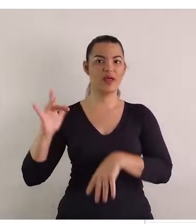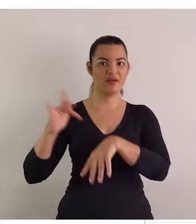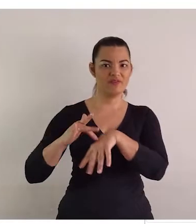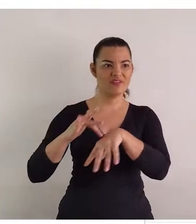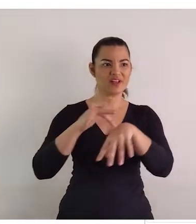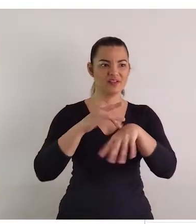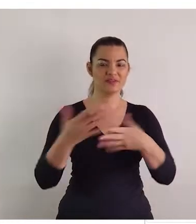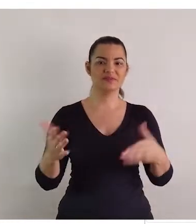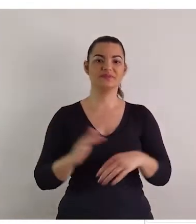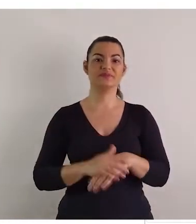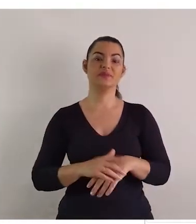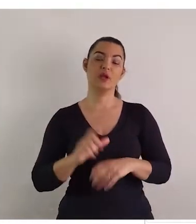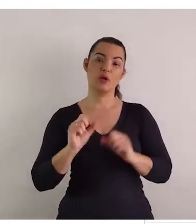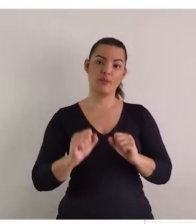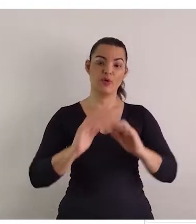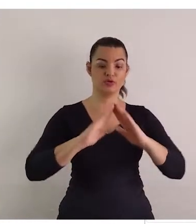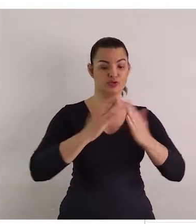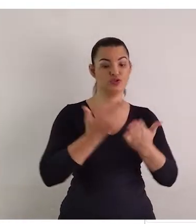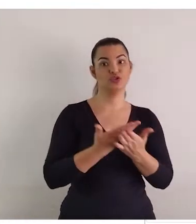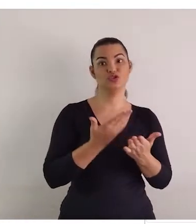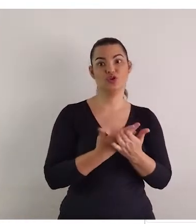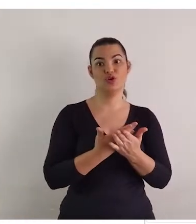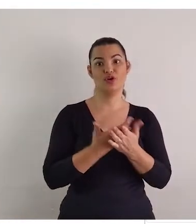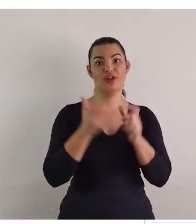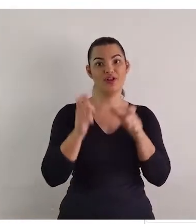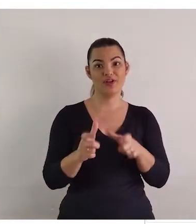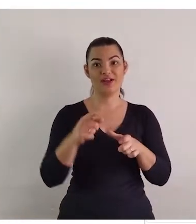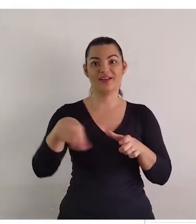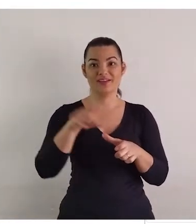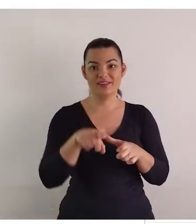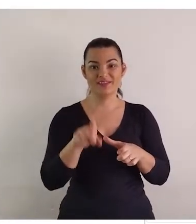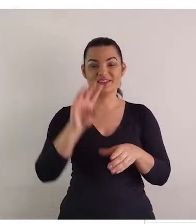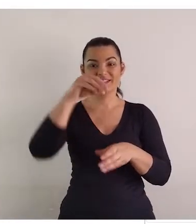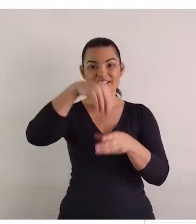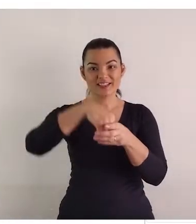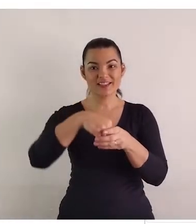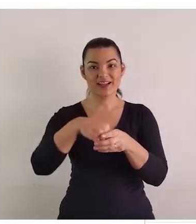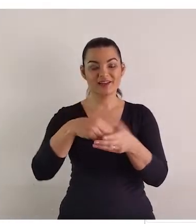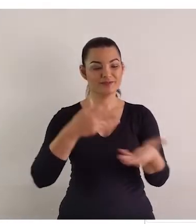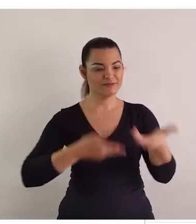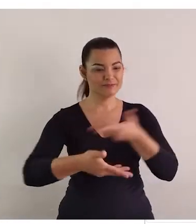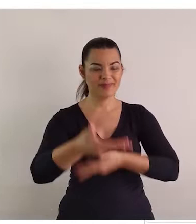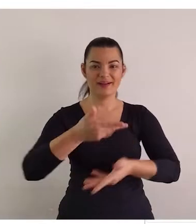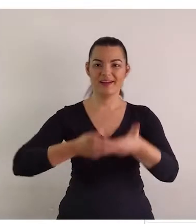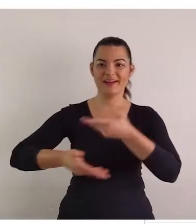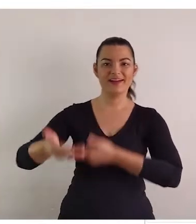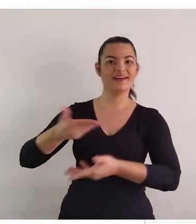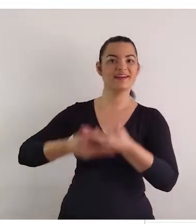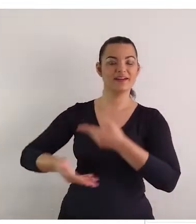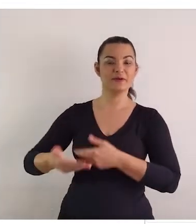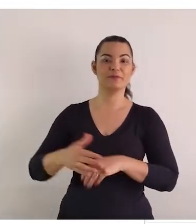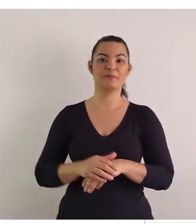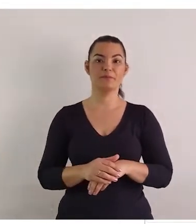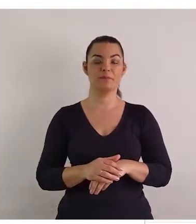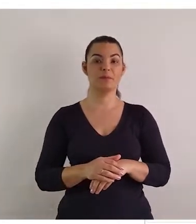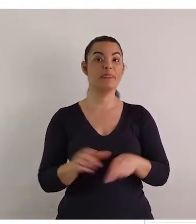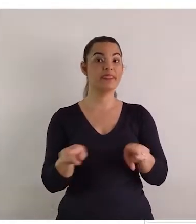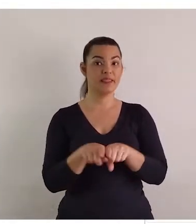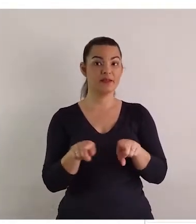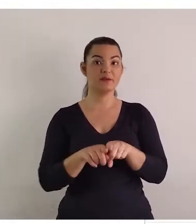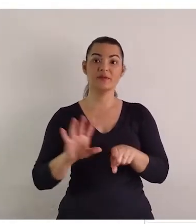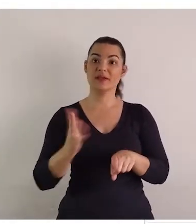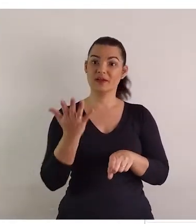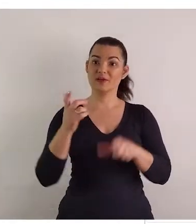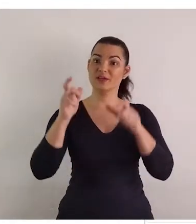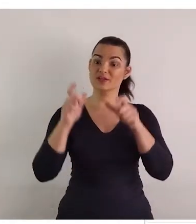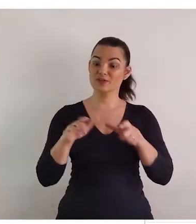espaço, a escola, onde vocês, educandos, interagem. E essa interação, ela também acontece num